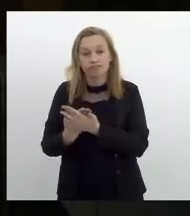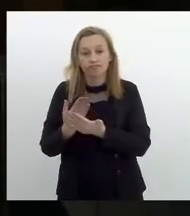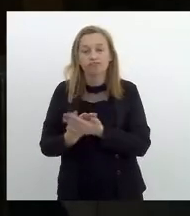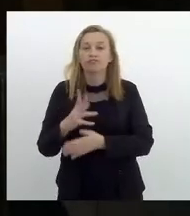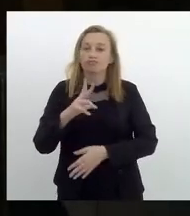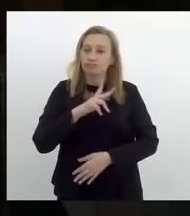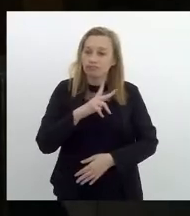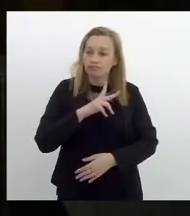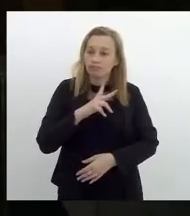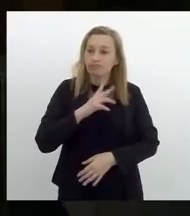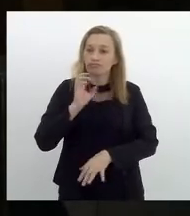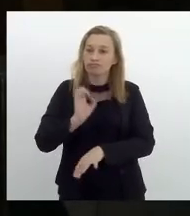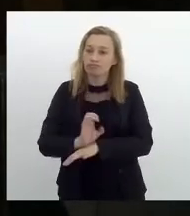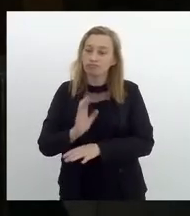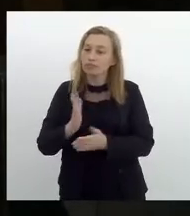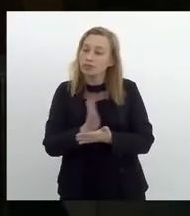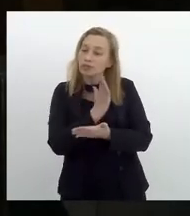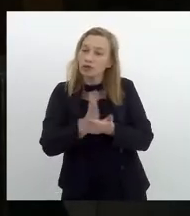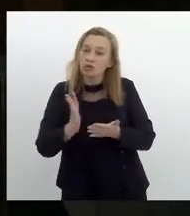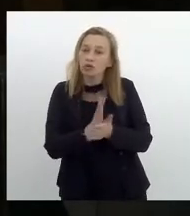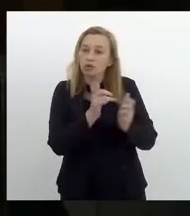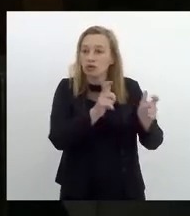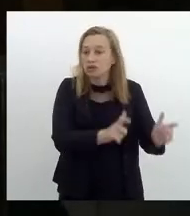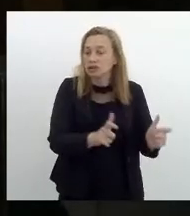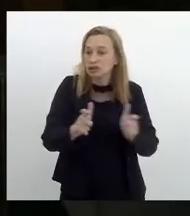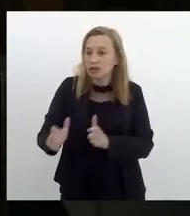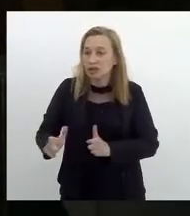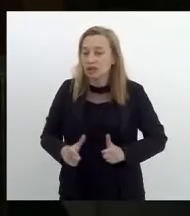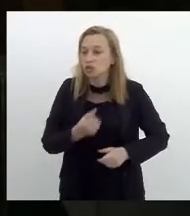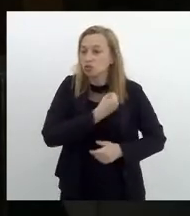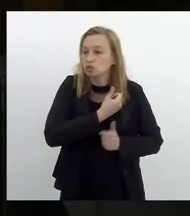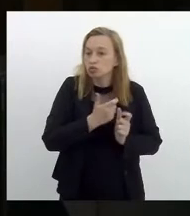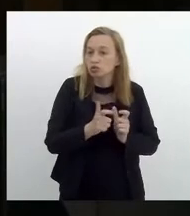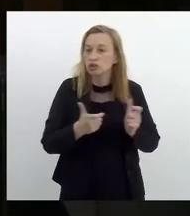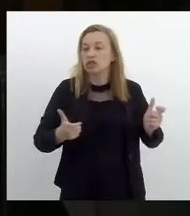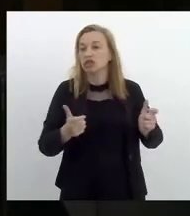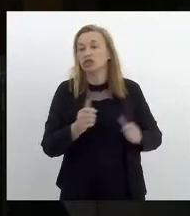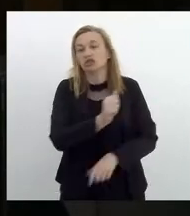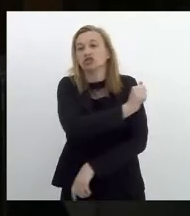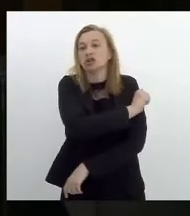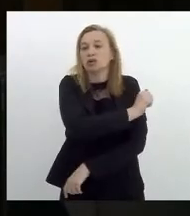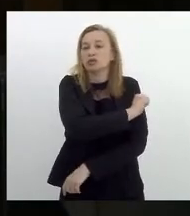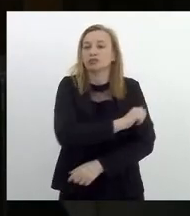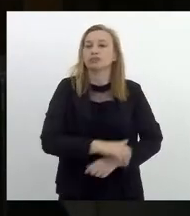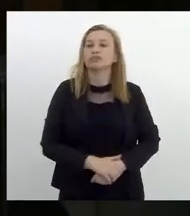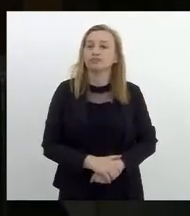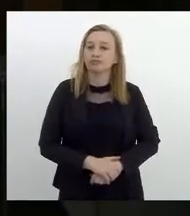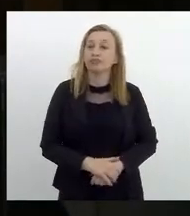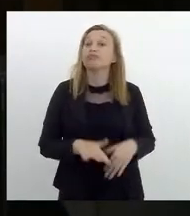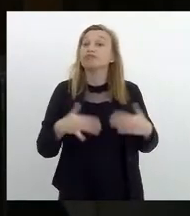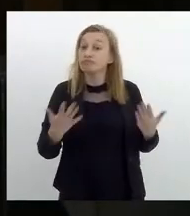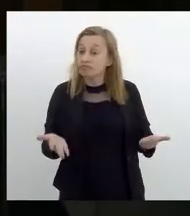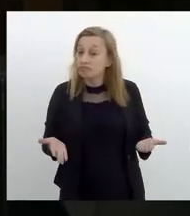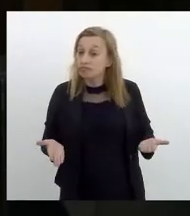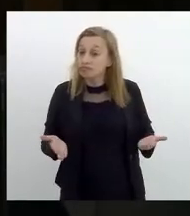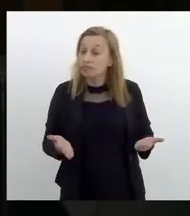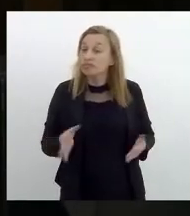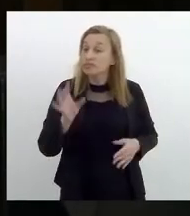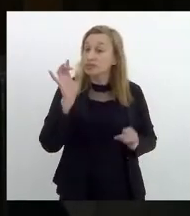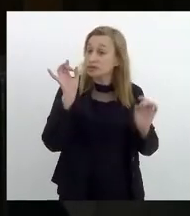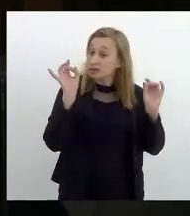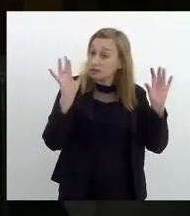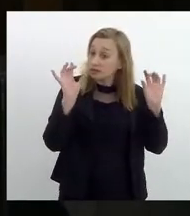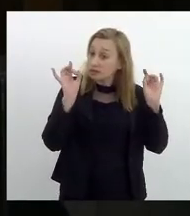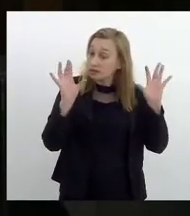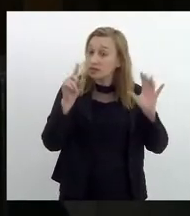Estado em algumas áreas com grande demanda de estudantes. E aí, especialmente